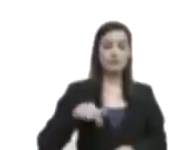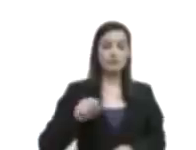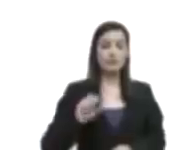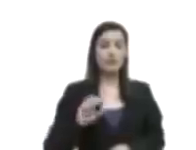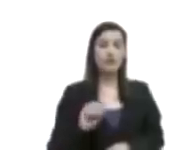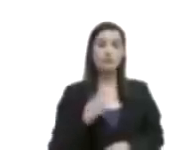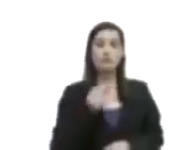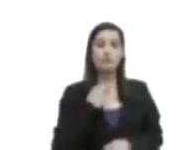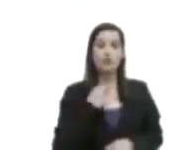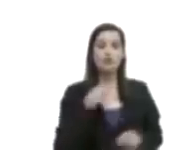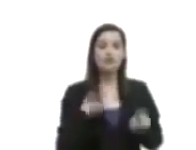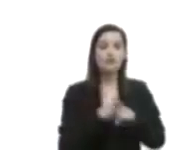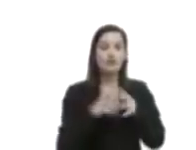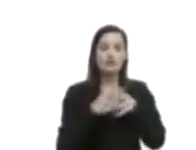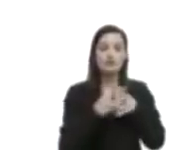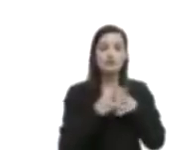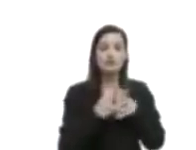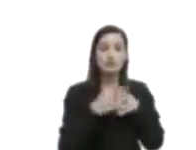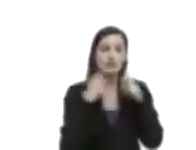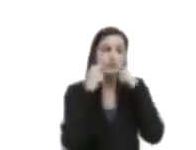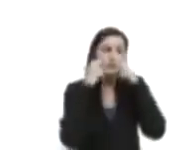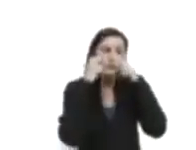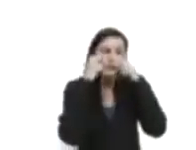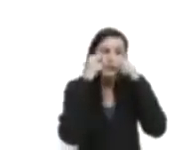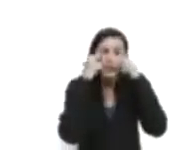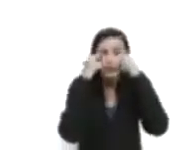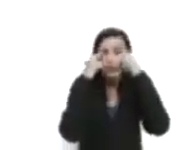ser tímido. Há alguns que pensam que